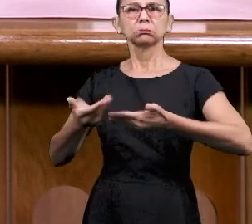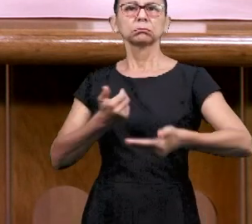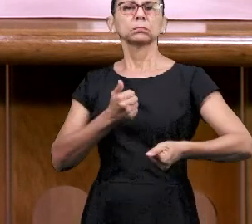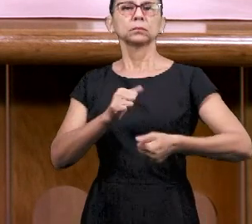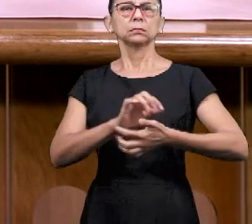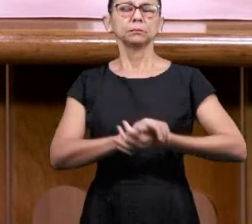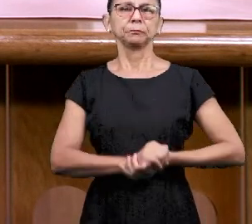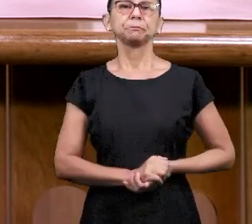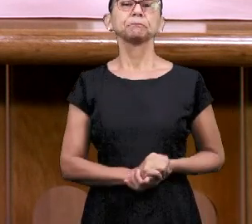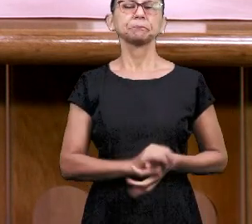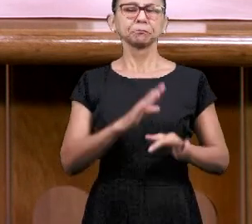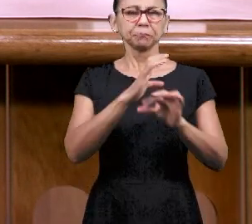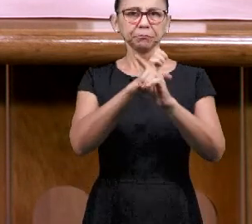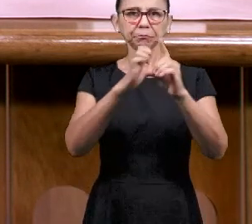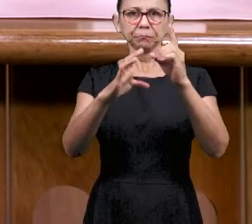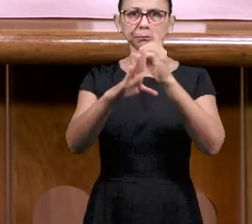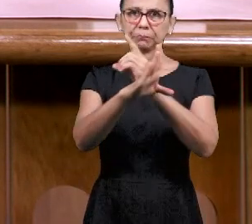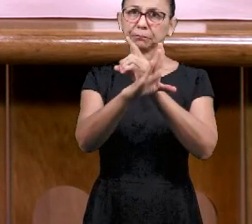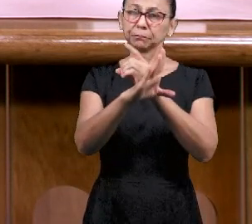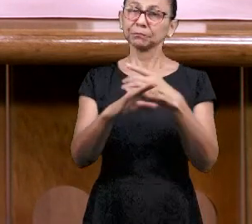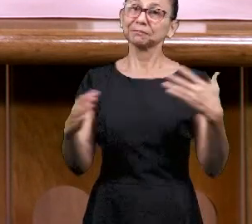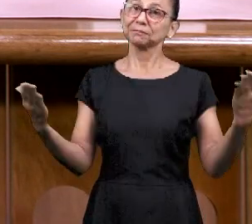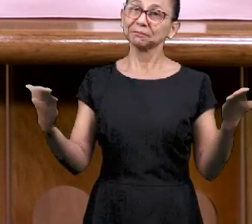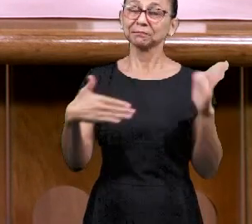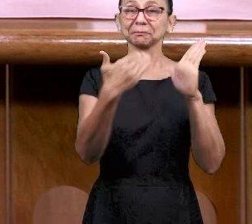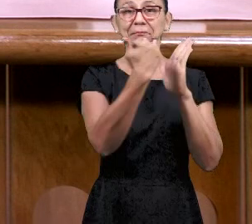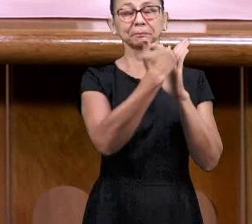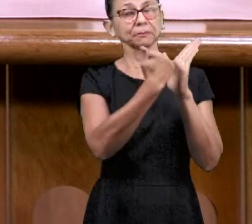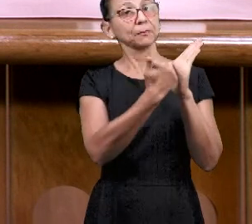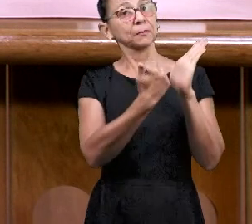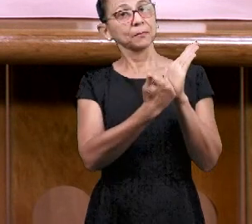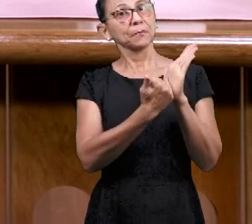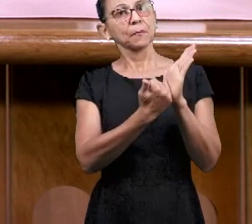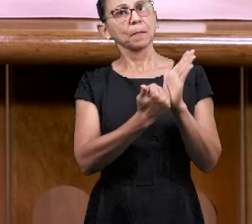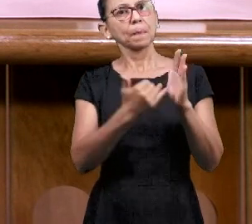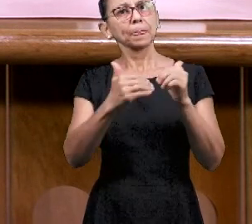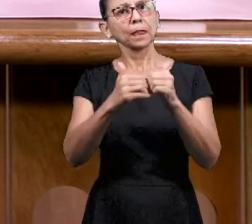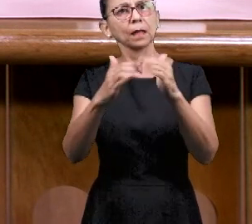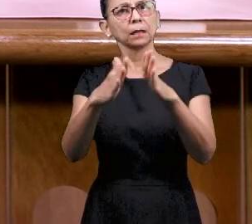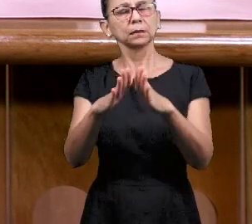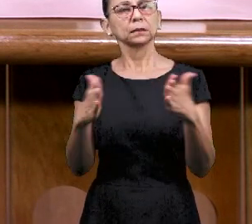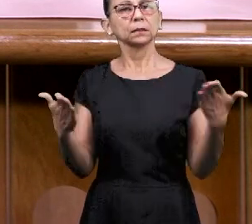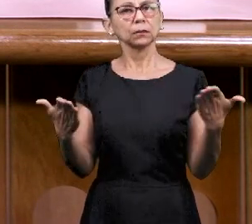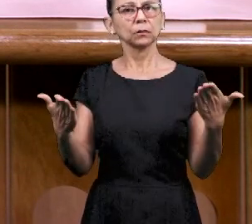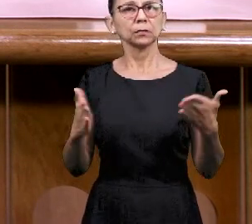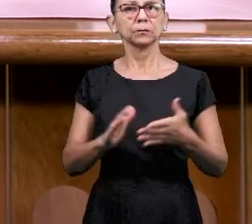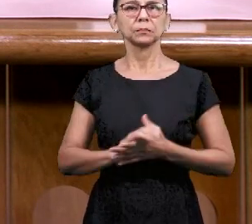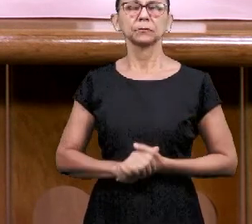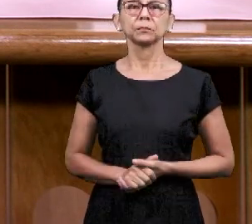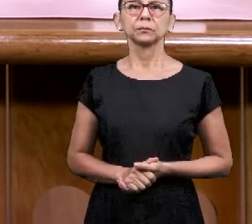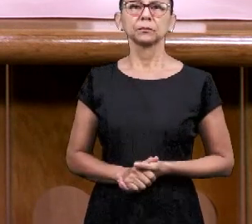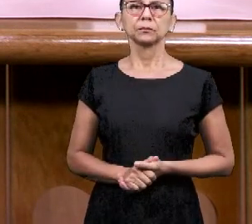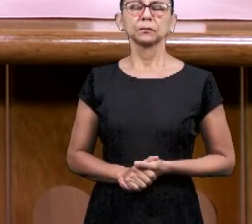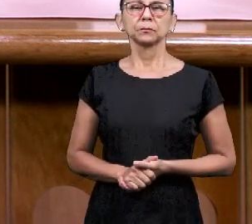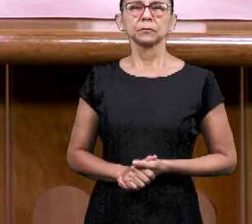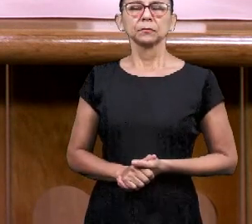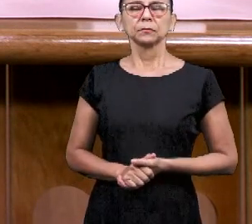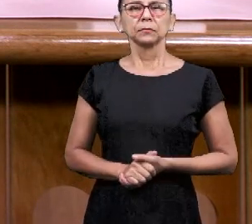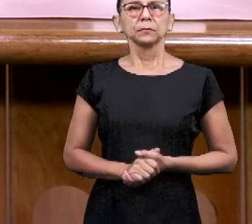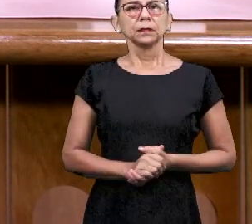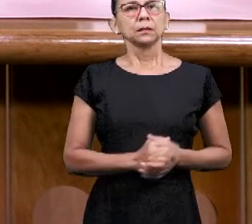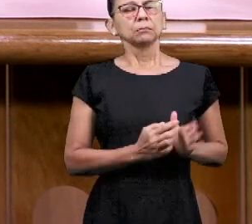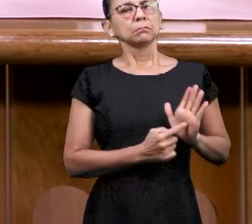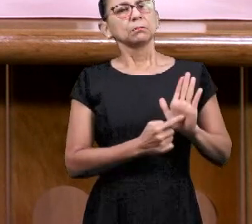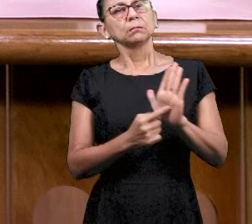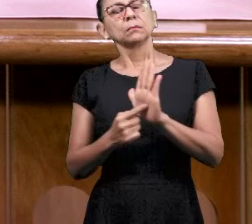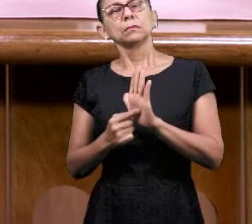semaine dernière, la dernière école biblique dominicale. Nous allons ici interagir avec le pasteur Gedeu